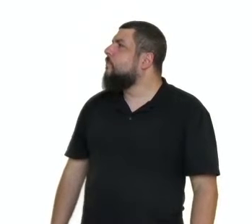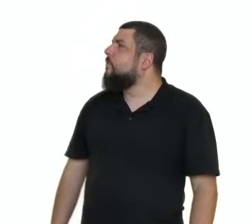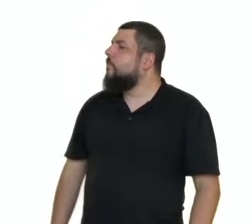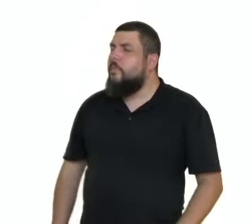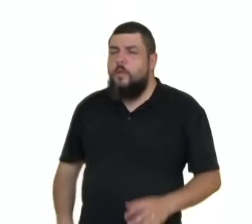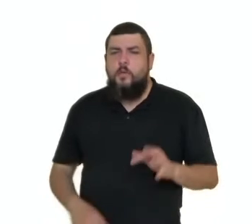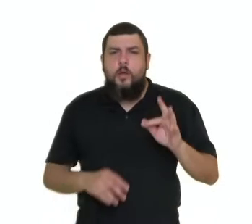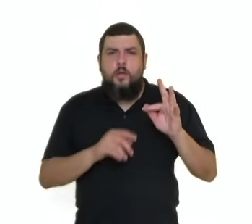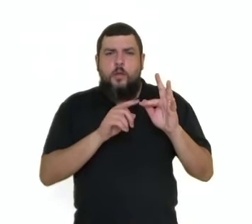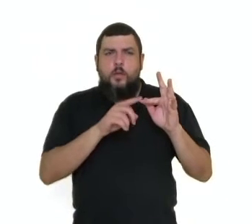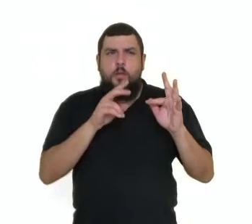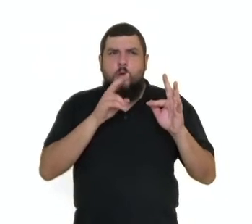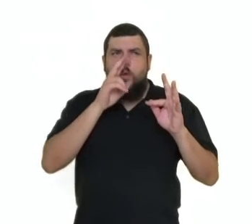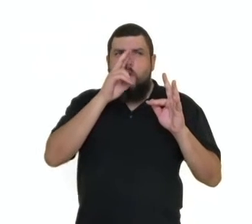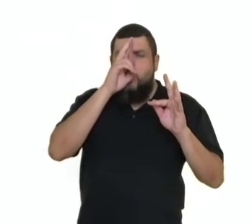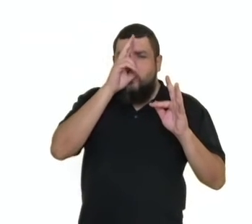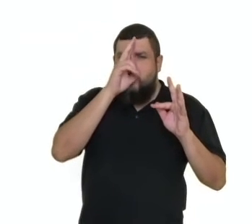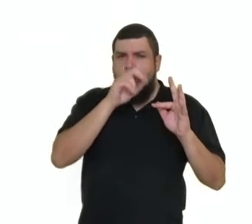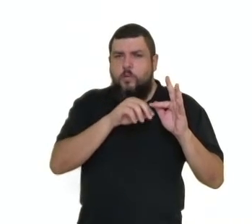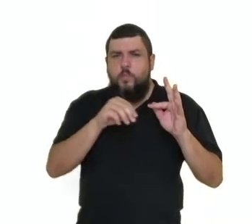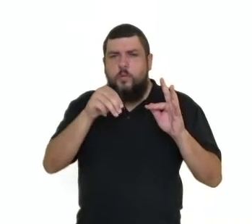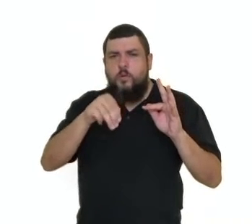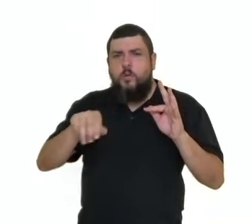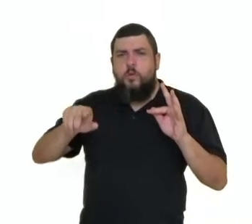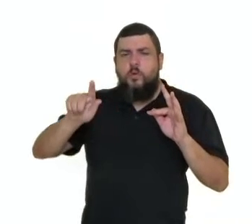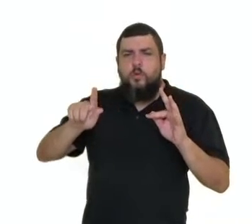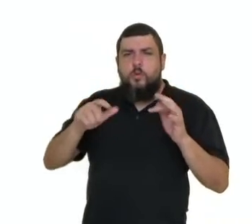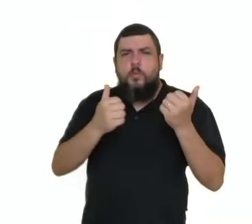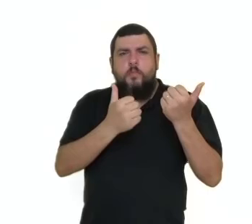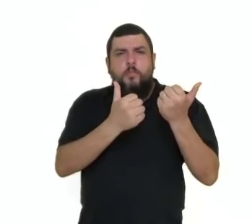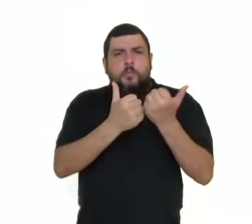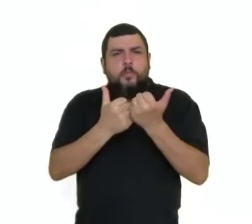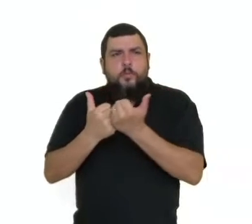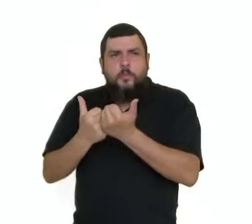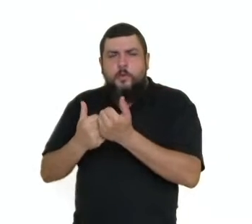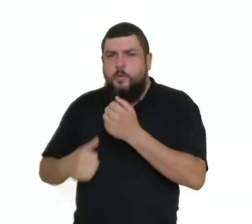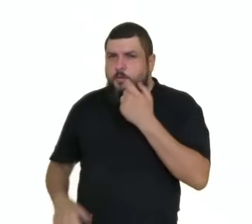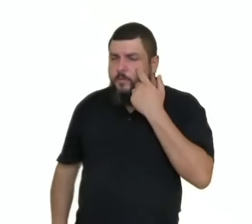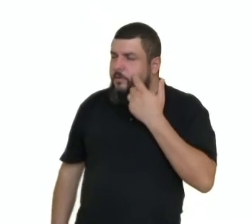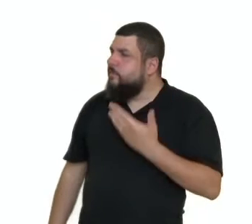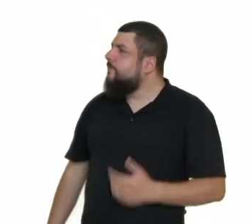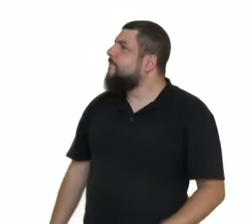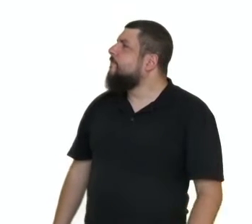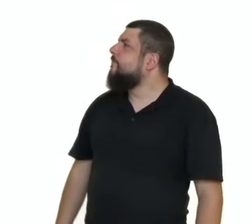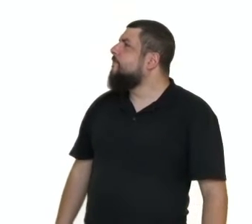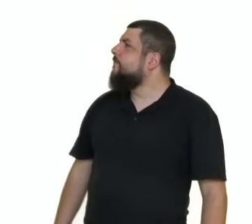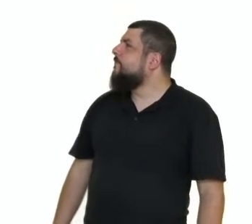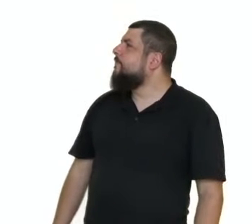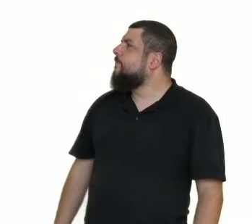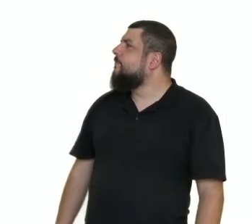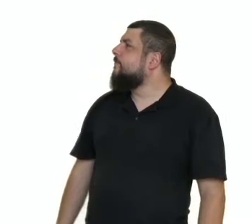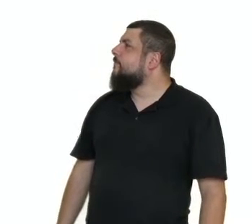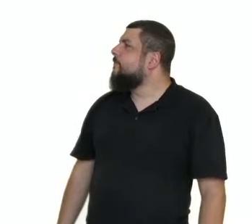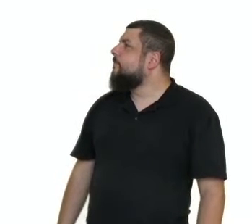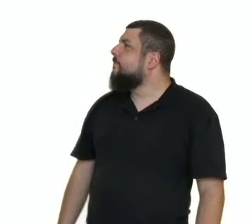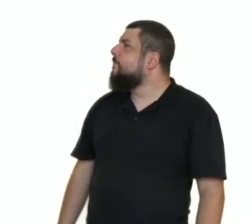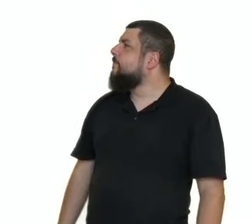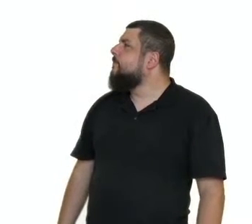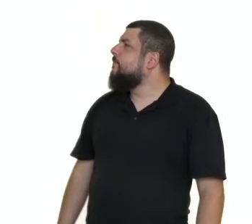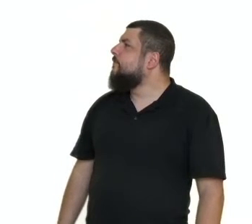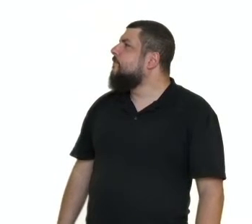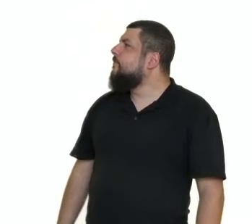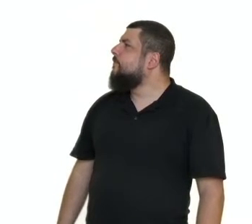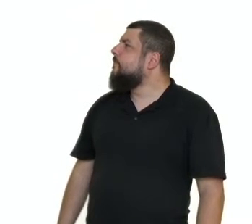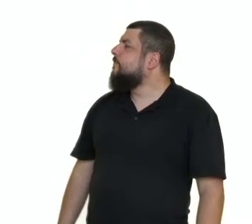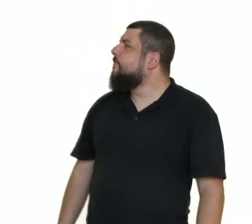de resistência igual a vezes G, e você calculando aqui, né, nós vamos ter no caso que a força de resistência do ar seria